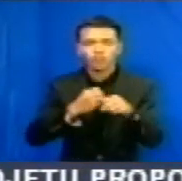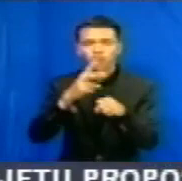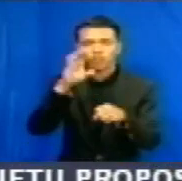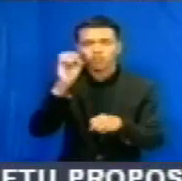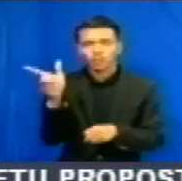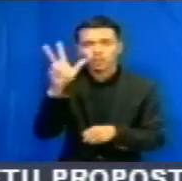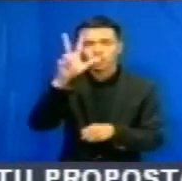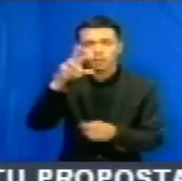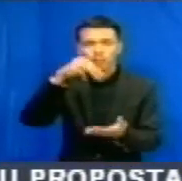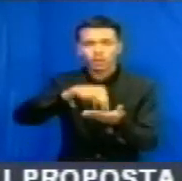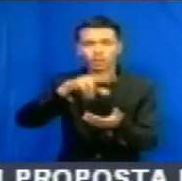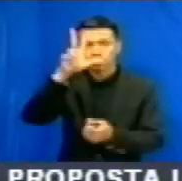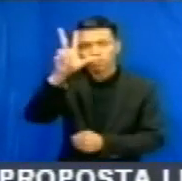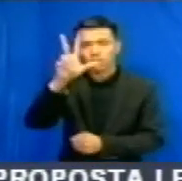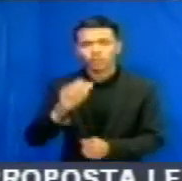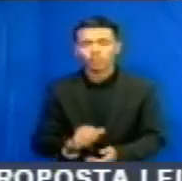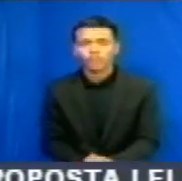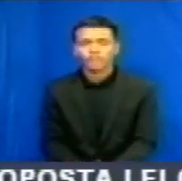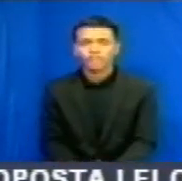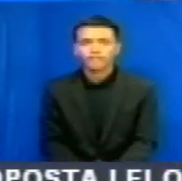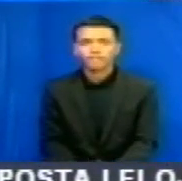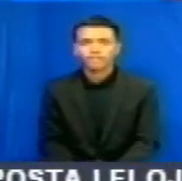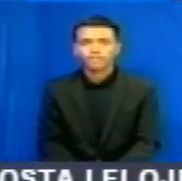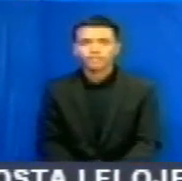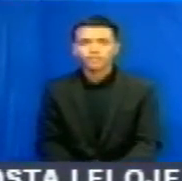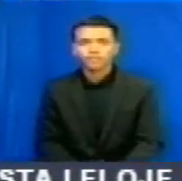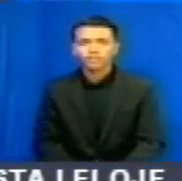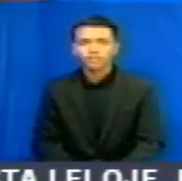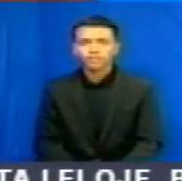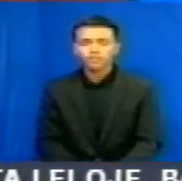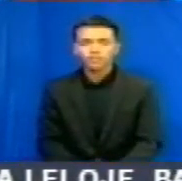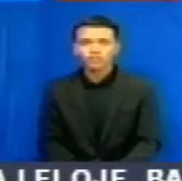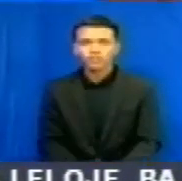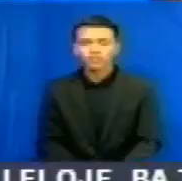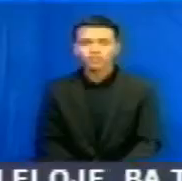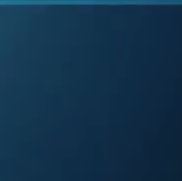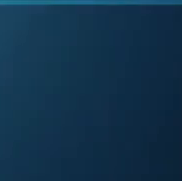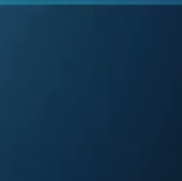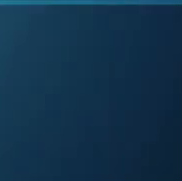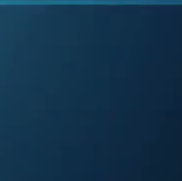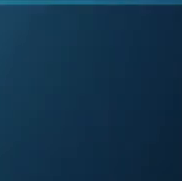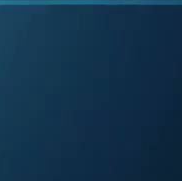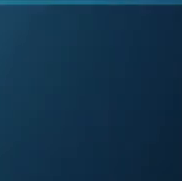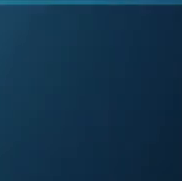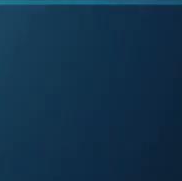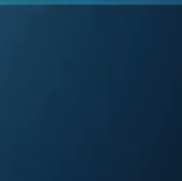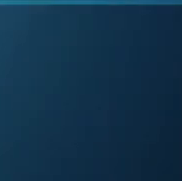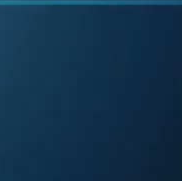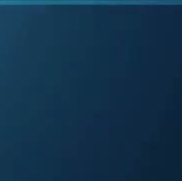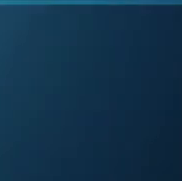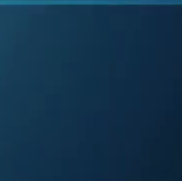Recintolo, Bilhão Tolu Recin. Nuno Moraes, Alexandre dos Santos, Baertatelli. A tu